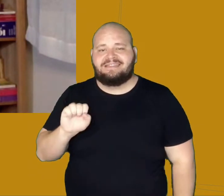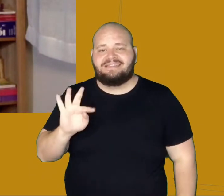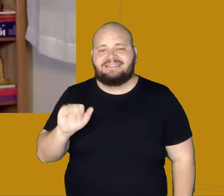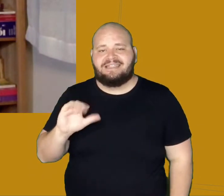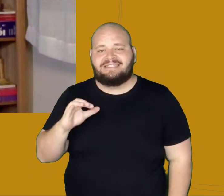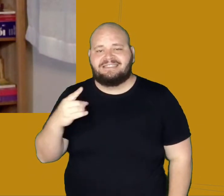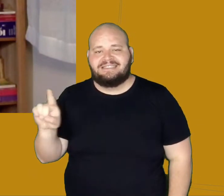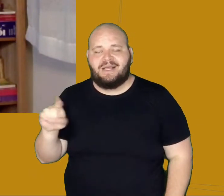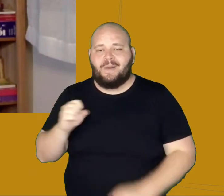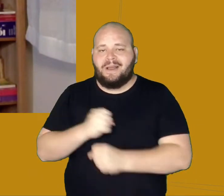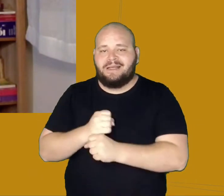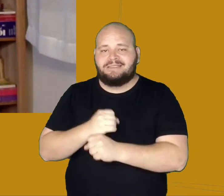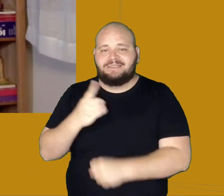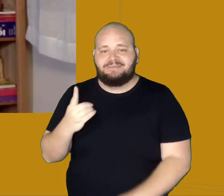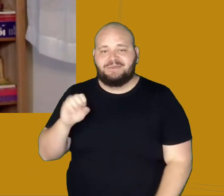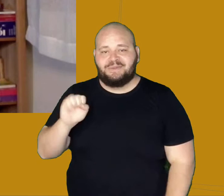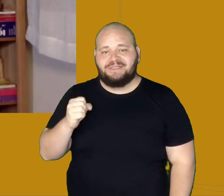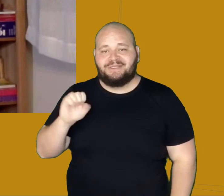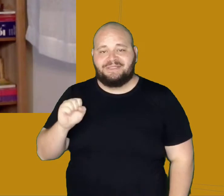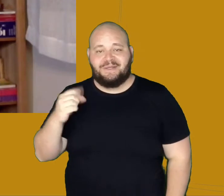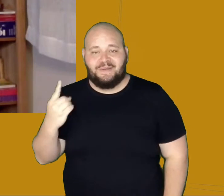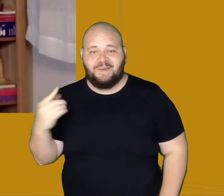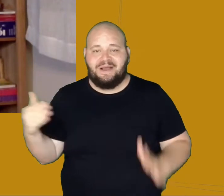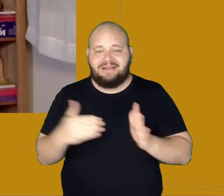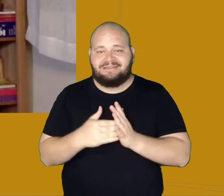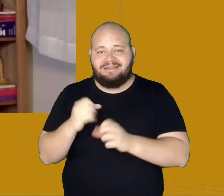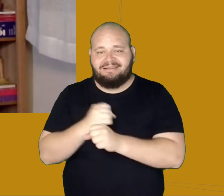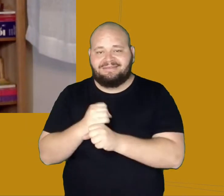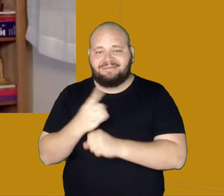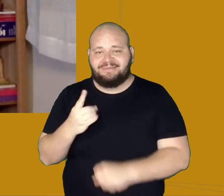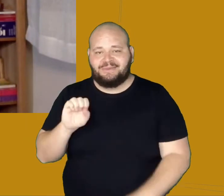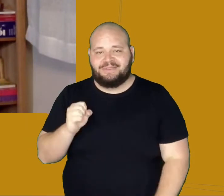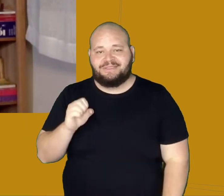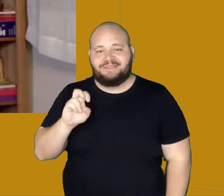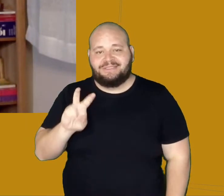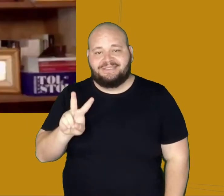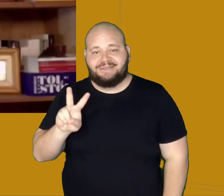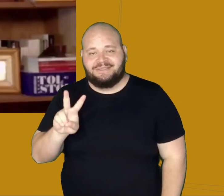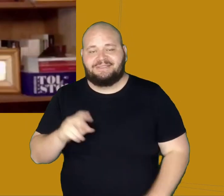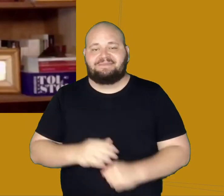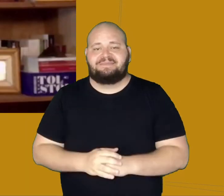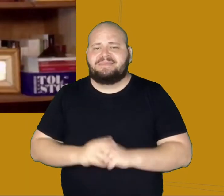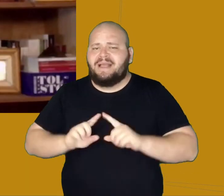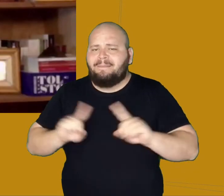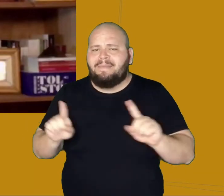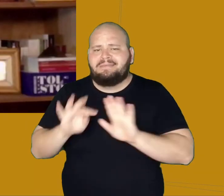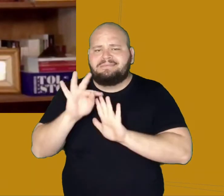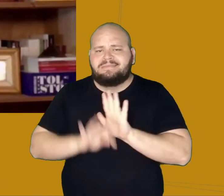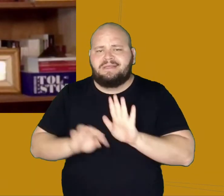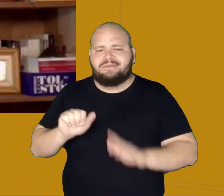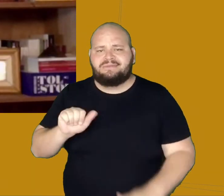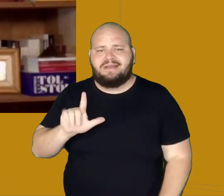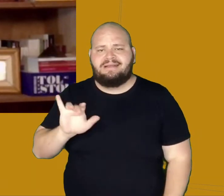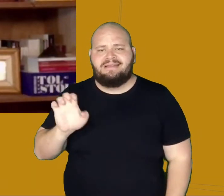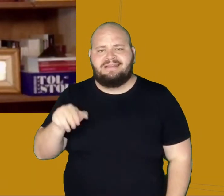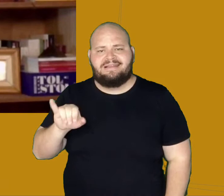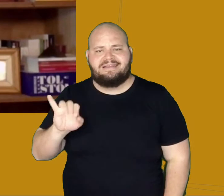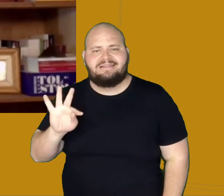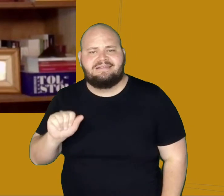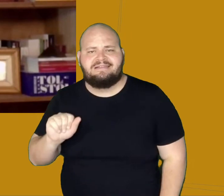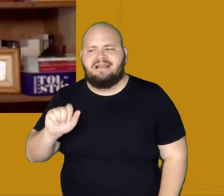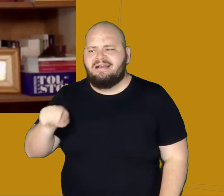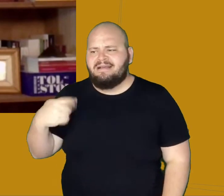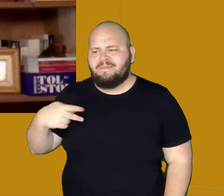A Estação, entre 1881 e 1882. Mas afinal, do que se trata O